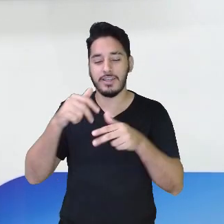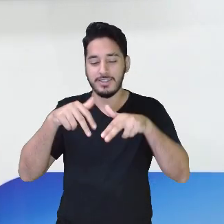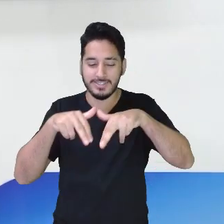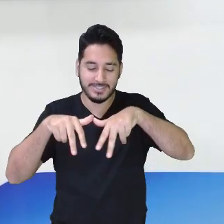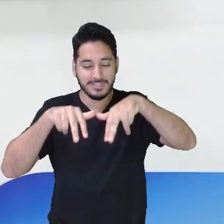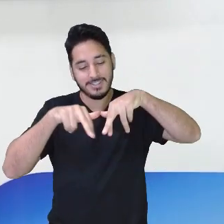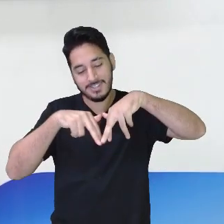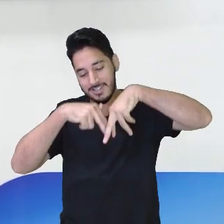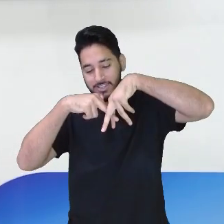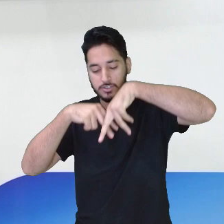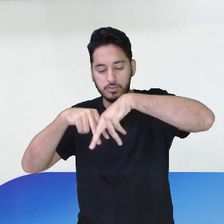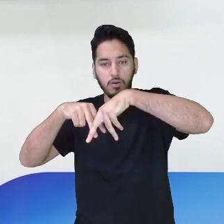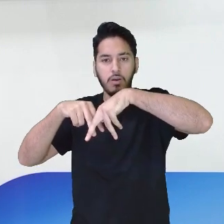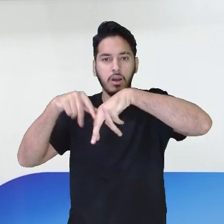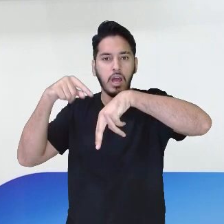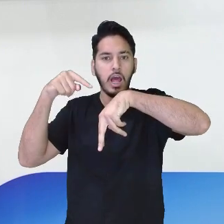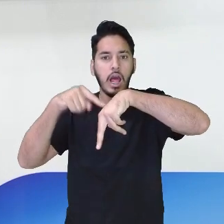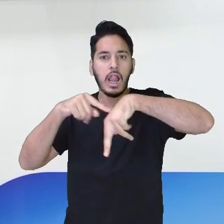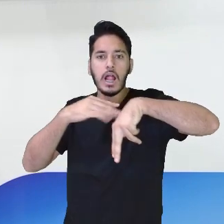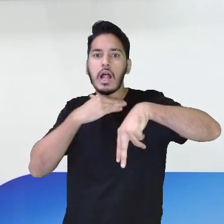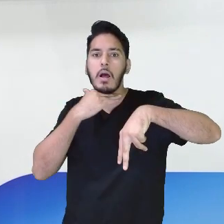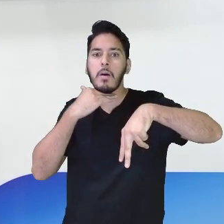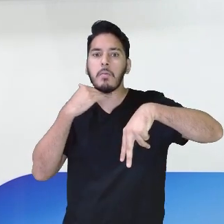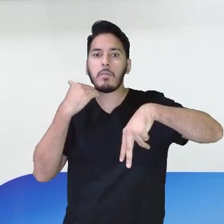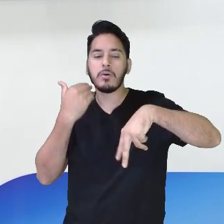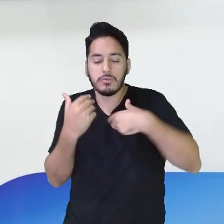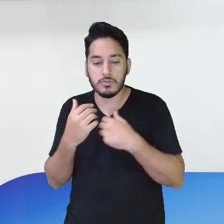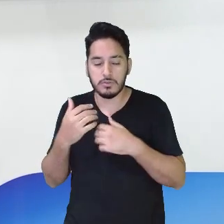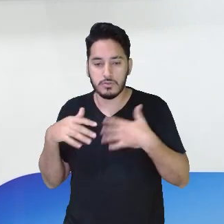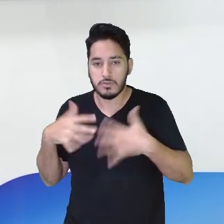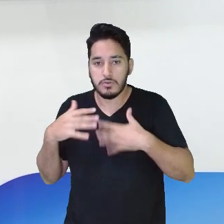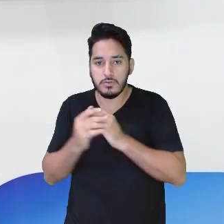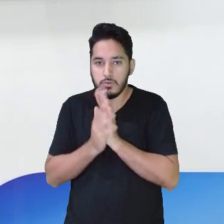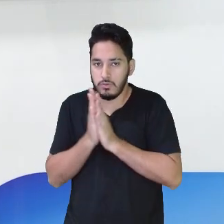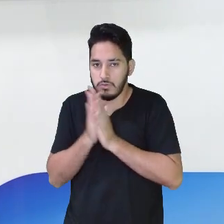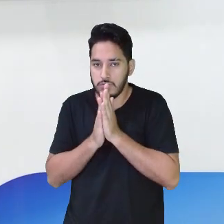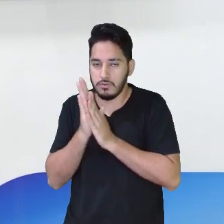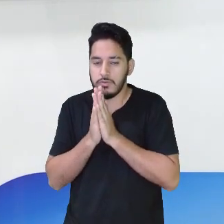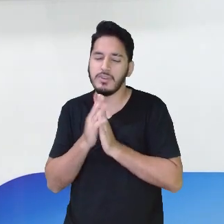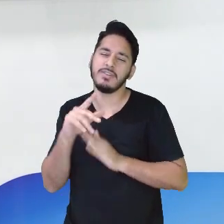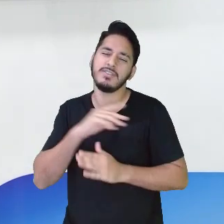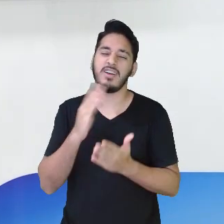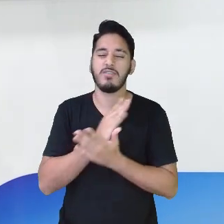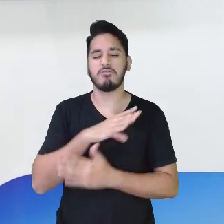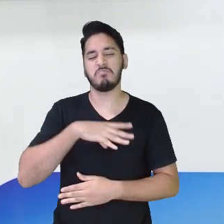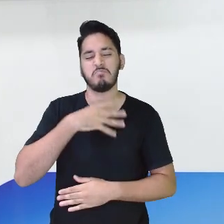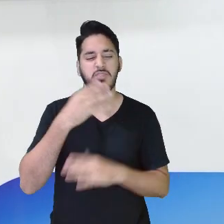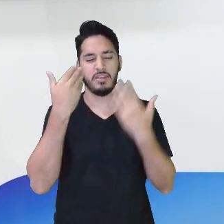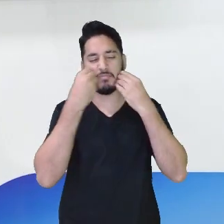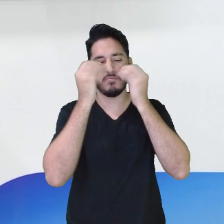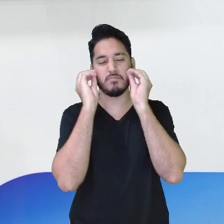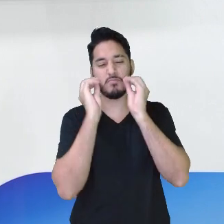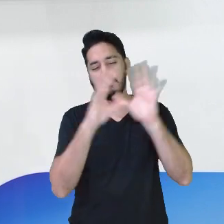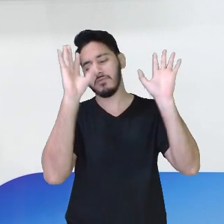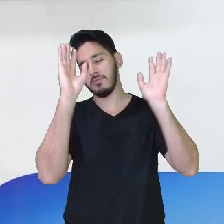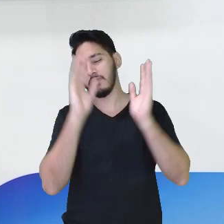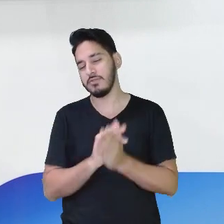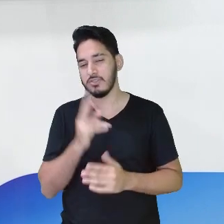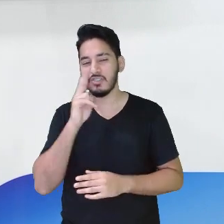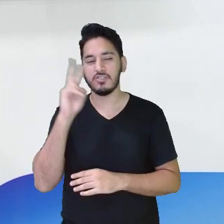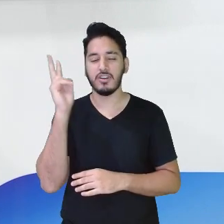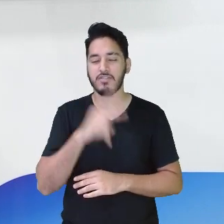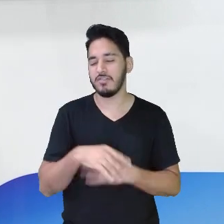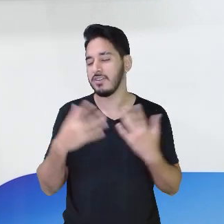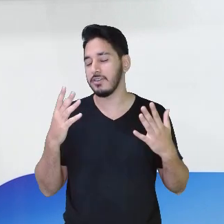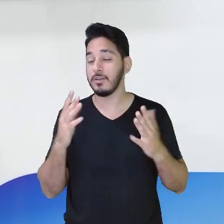com uma pessoa que no final ela tá morta, gente, dá aquele calafriozinho, dá, né? Um pouquinho. Tem os corajosos de plantão que dizem, que negócio bobo, eu já vi,